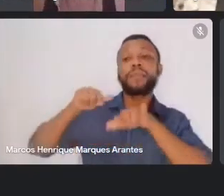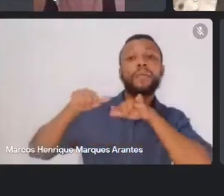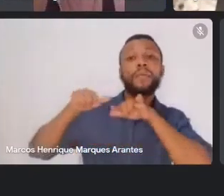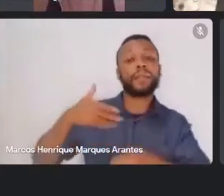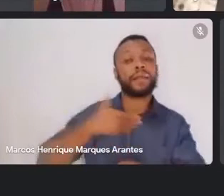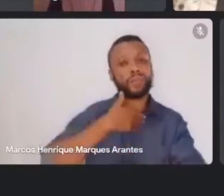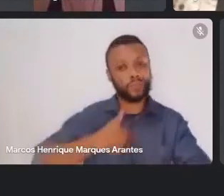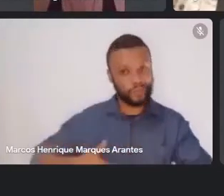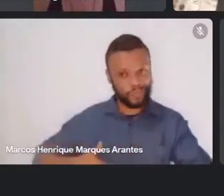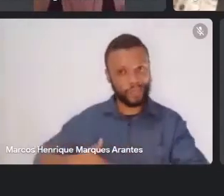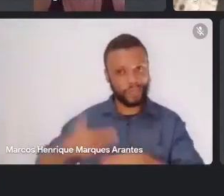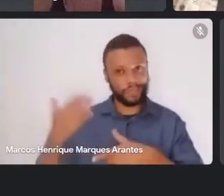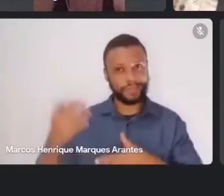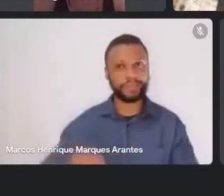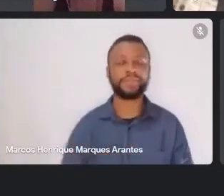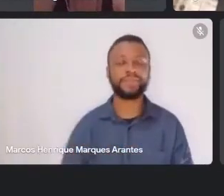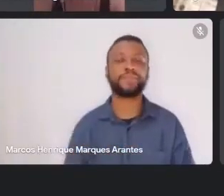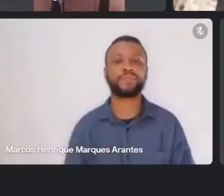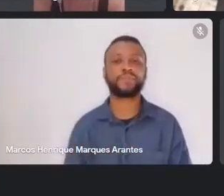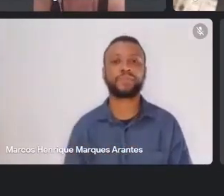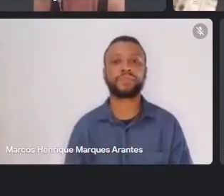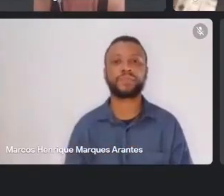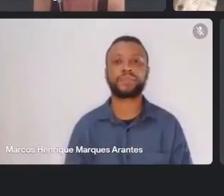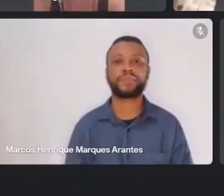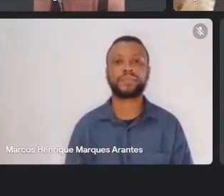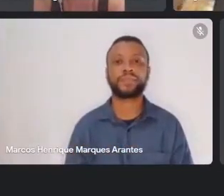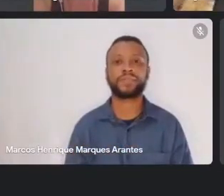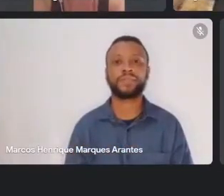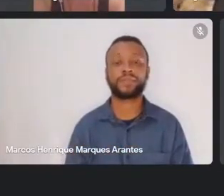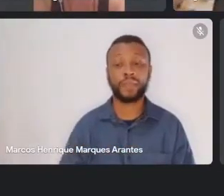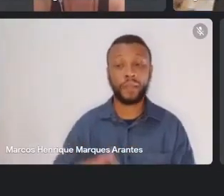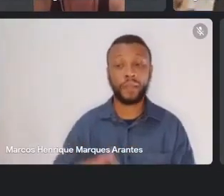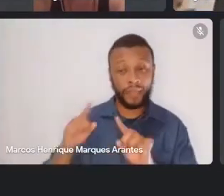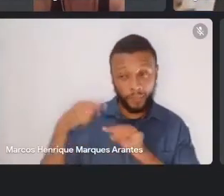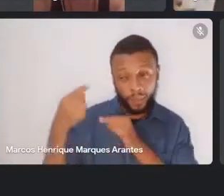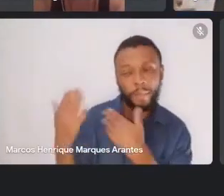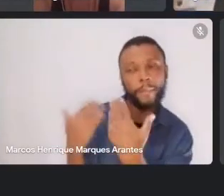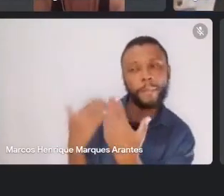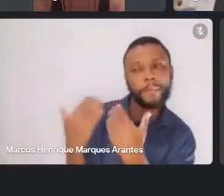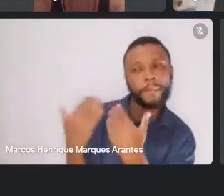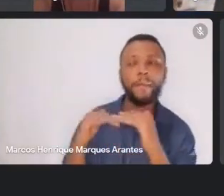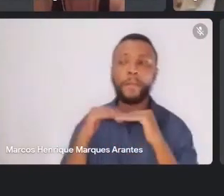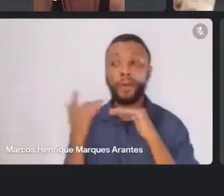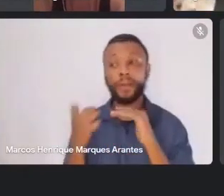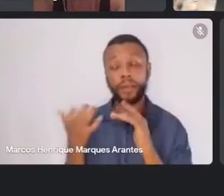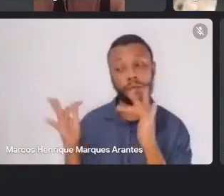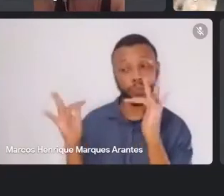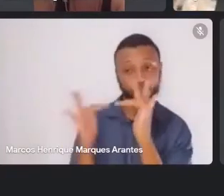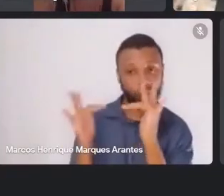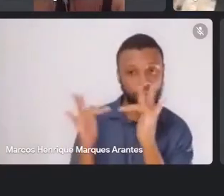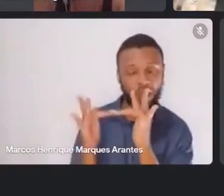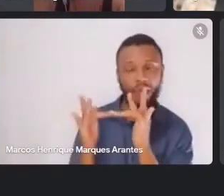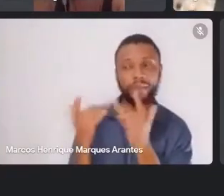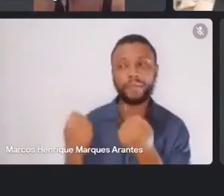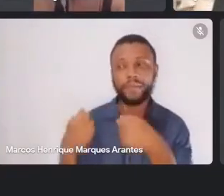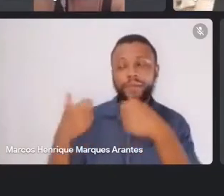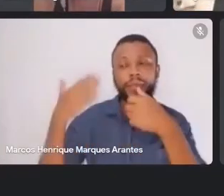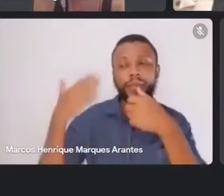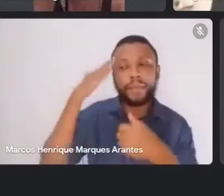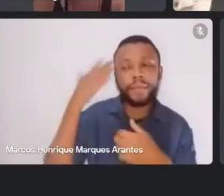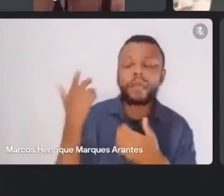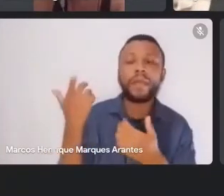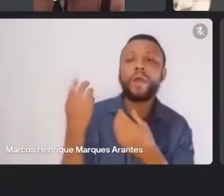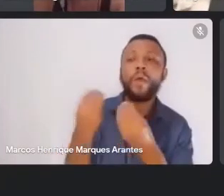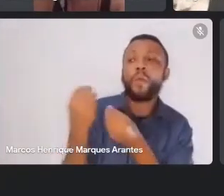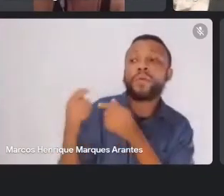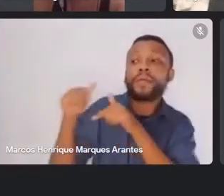A gente já tinha saído de lá, é verdade. Mas depois a gente troca a figurinha, eu quero ter o contato, Gabriela, quero saber de você, a sua passagem por Cantagalo.